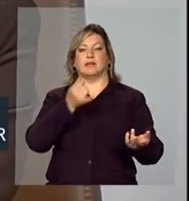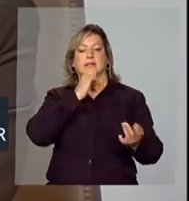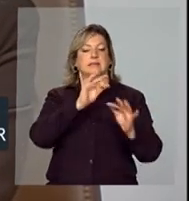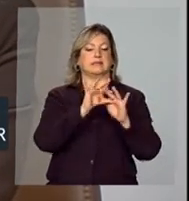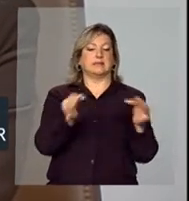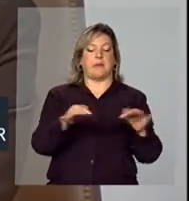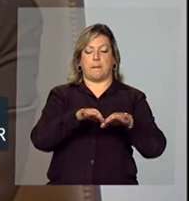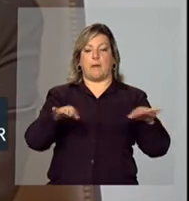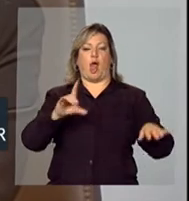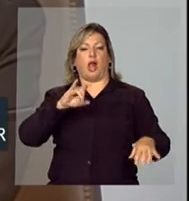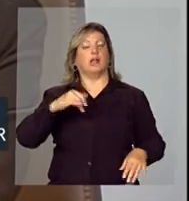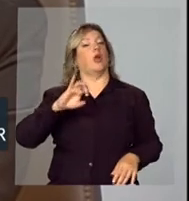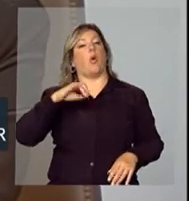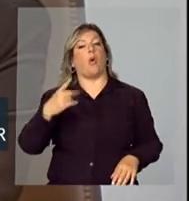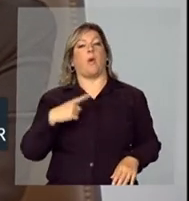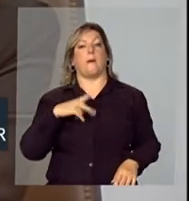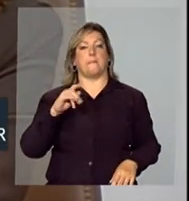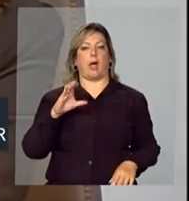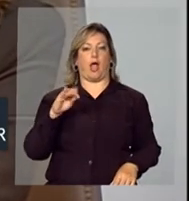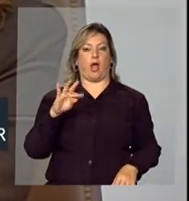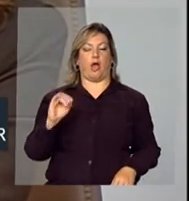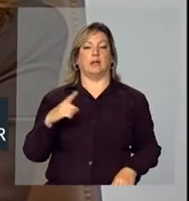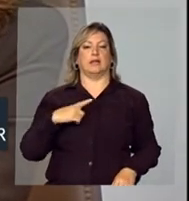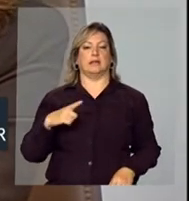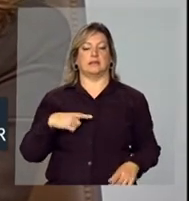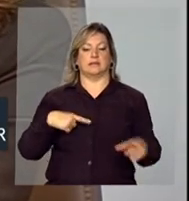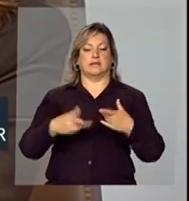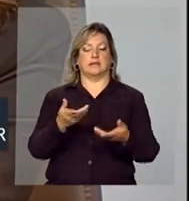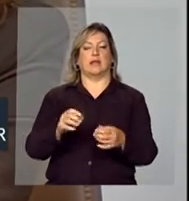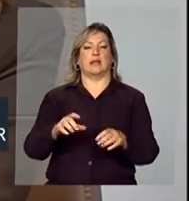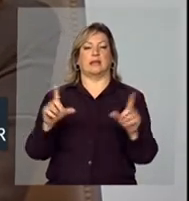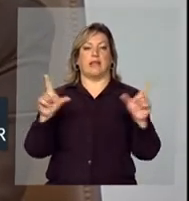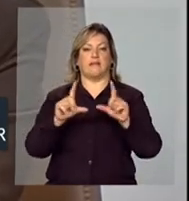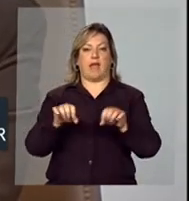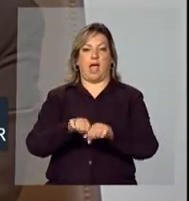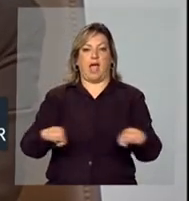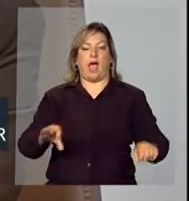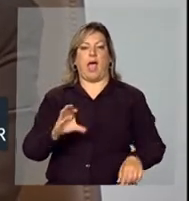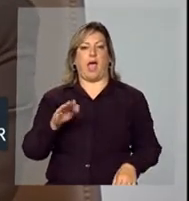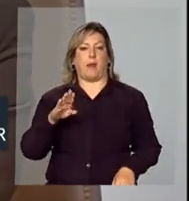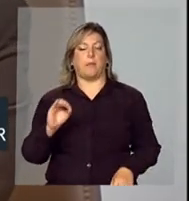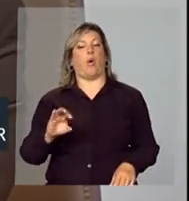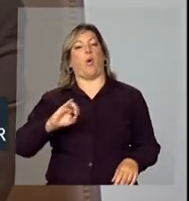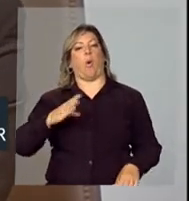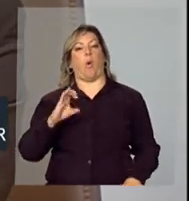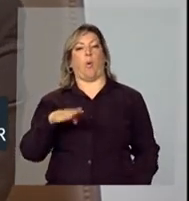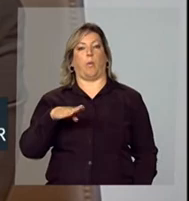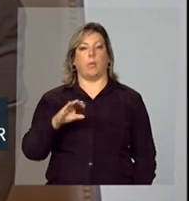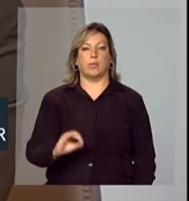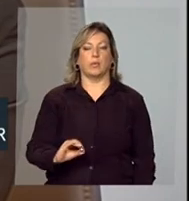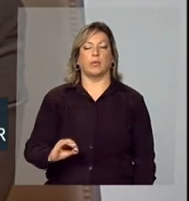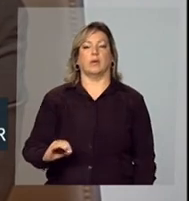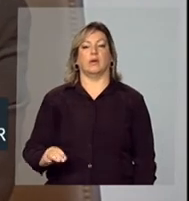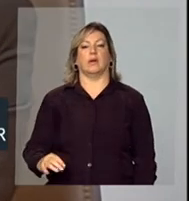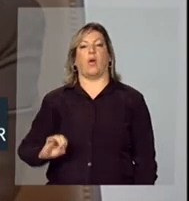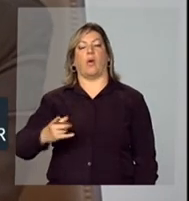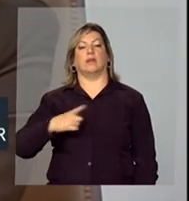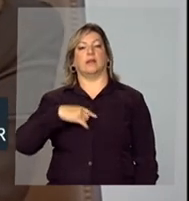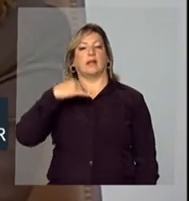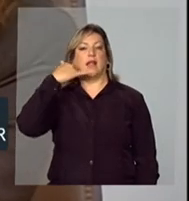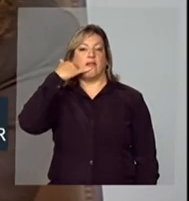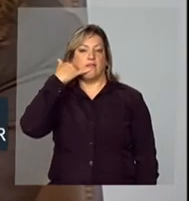até um pacote de serviços de uma TV por assinatura ou de um combo de